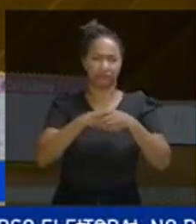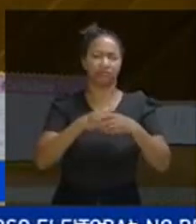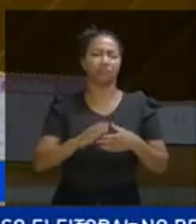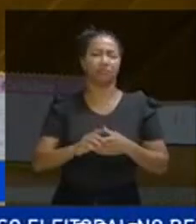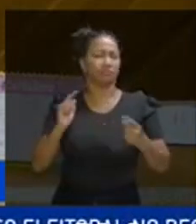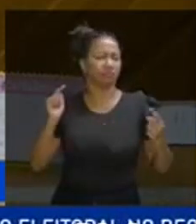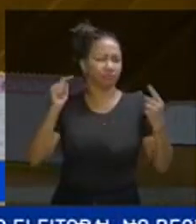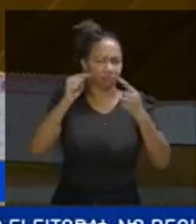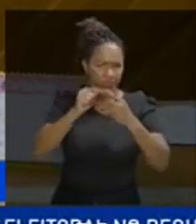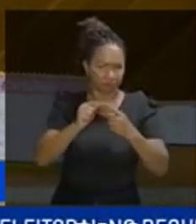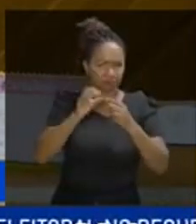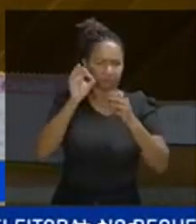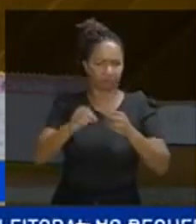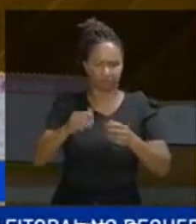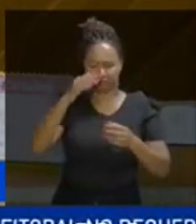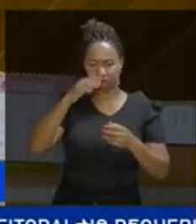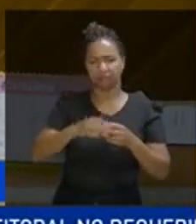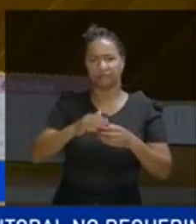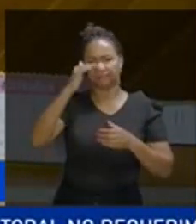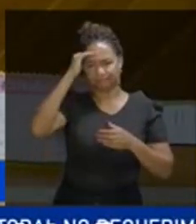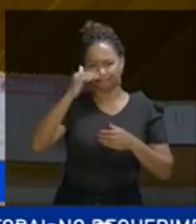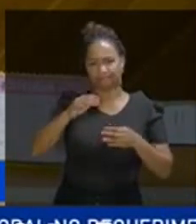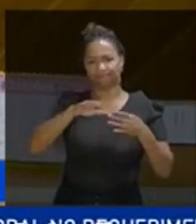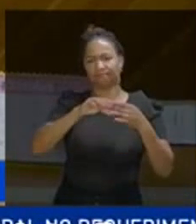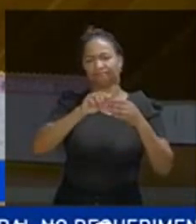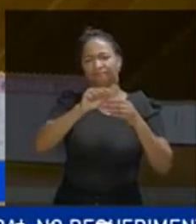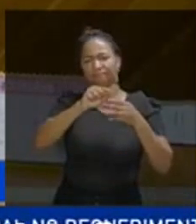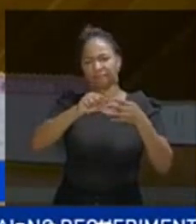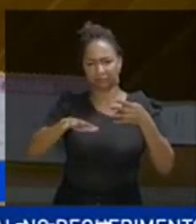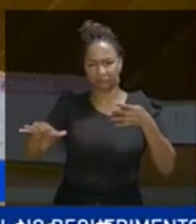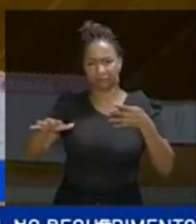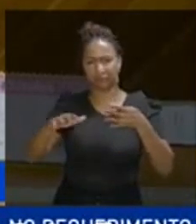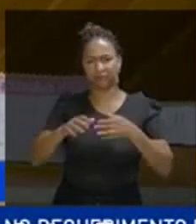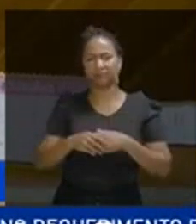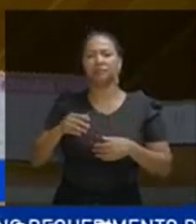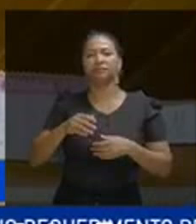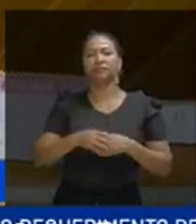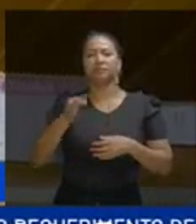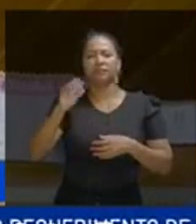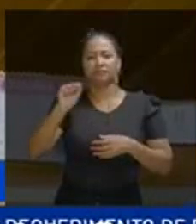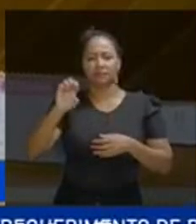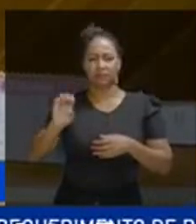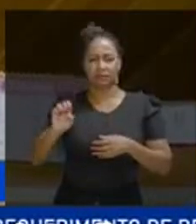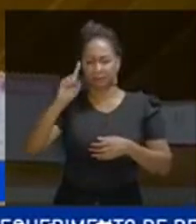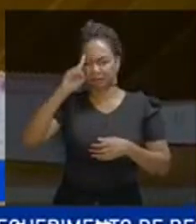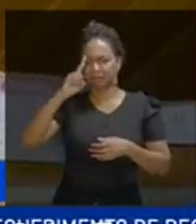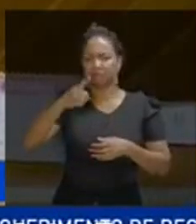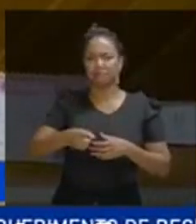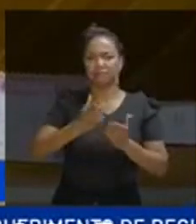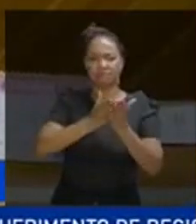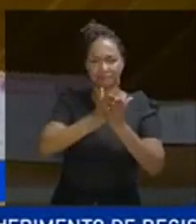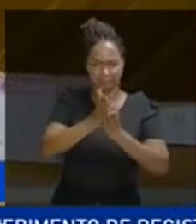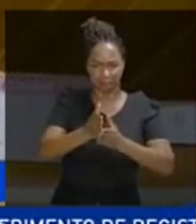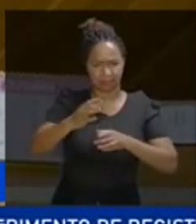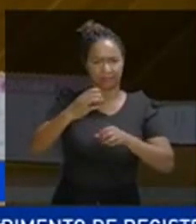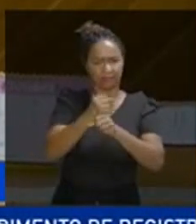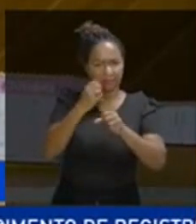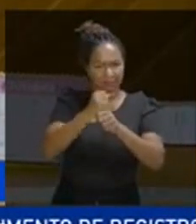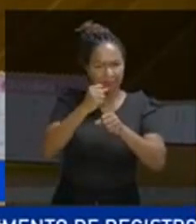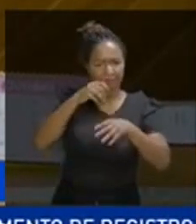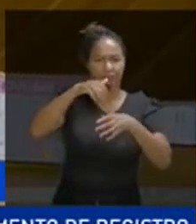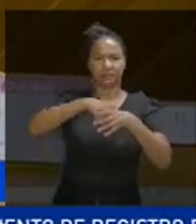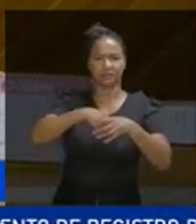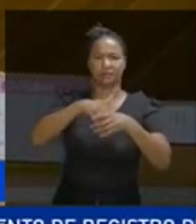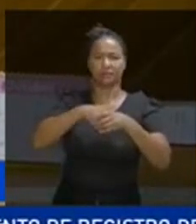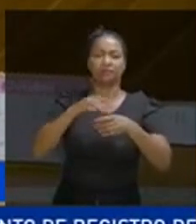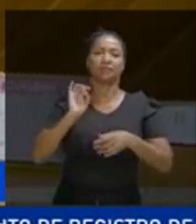aplicou corretamente a jurisprudência consolidada do Tribunal Superior Eleitoral, que determina que a regularização das contas